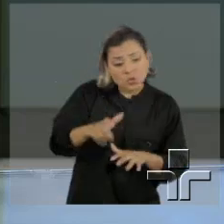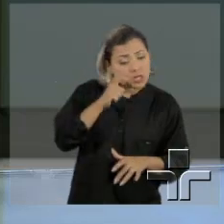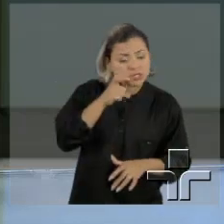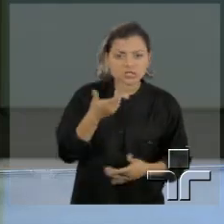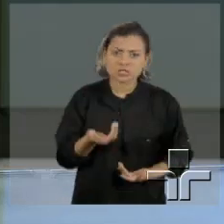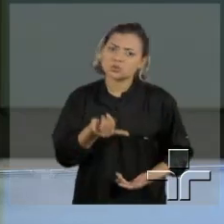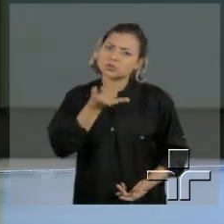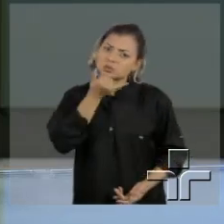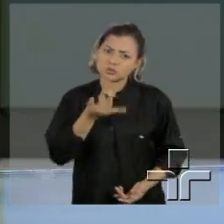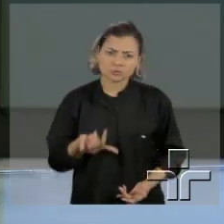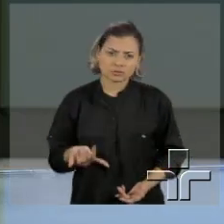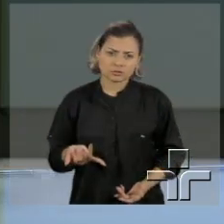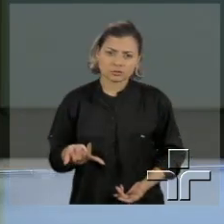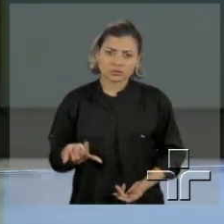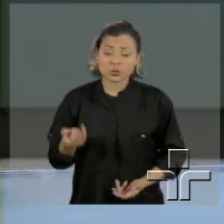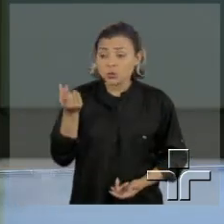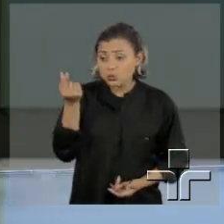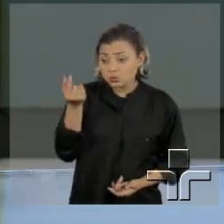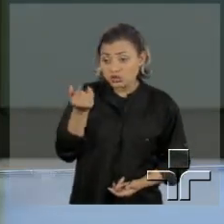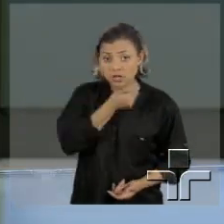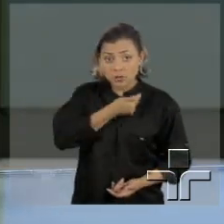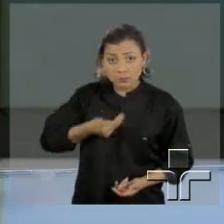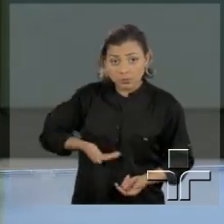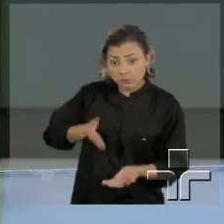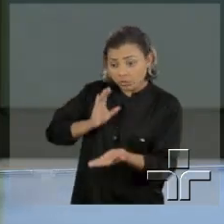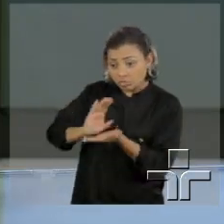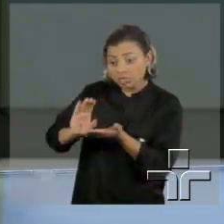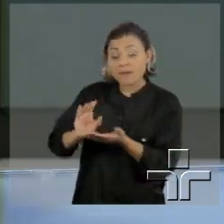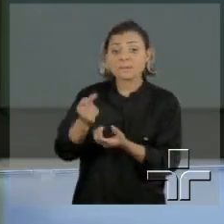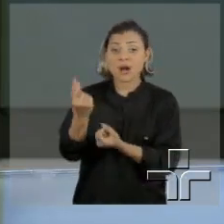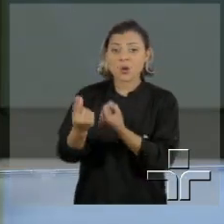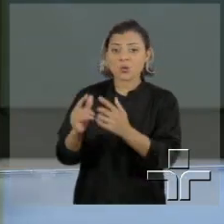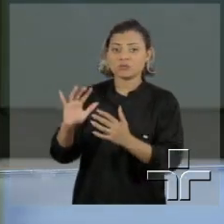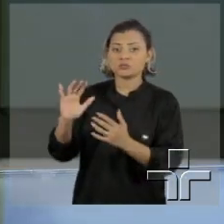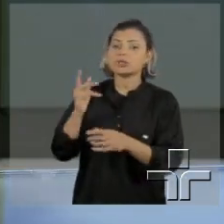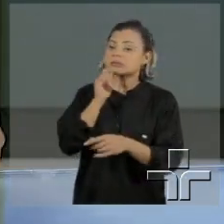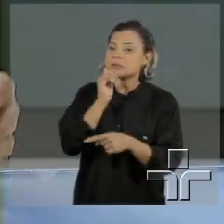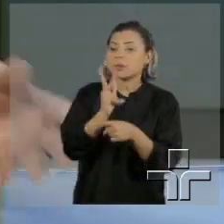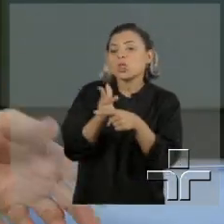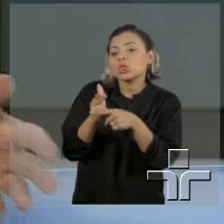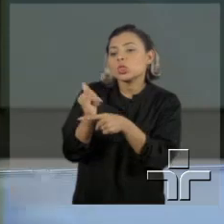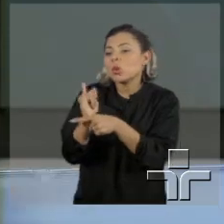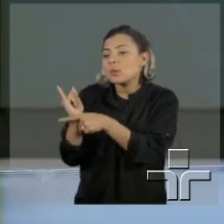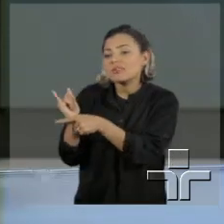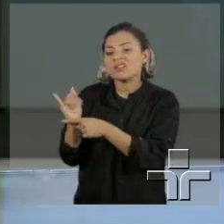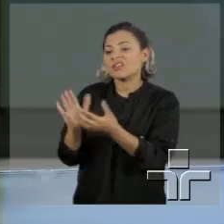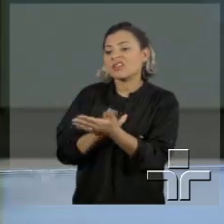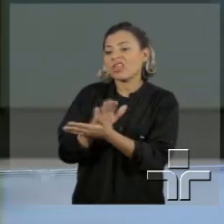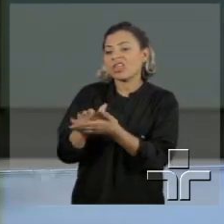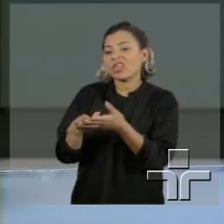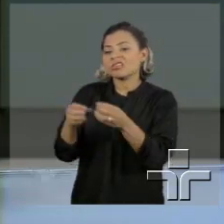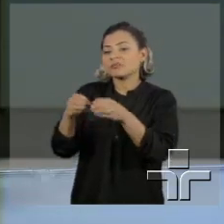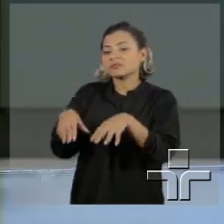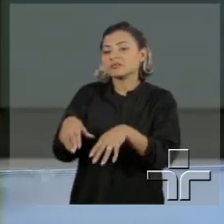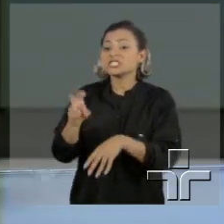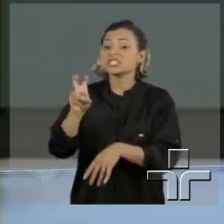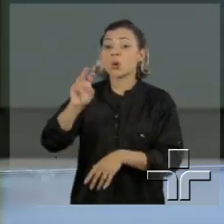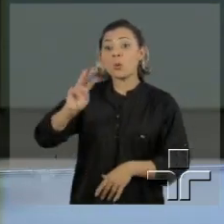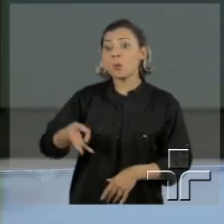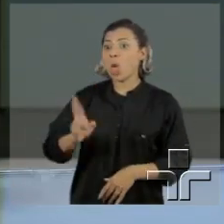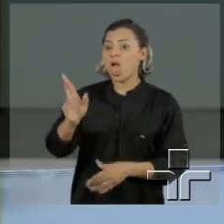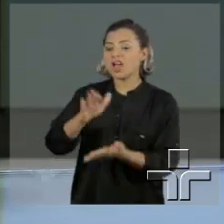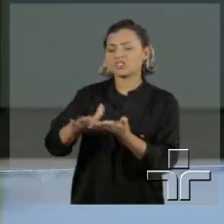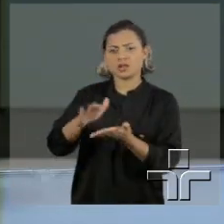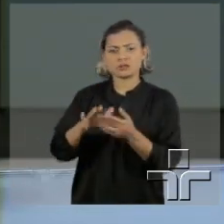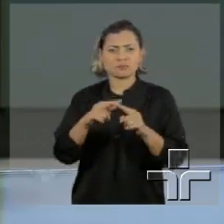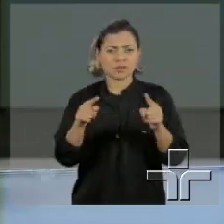ninguém é a favor do uso do dinheiro público para coisas escabrosas. Fazer um documentário sobre nada gastando 5 milhões. Agora, eu gosto